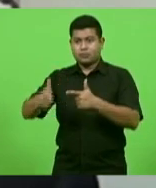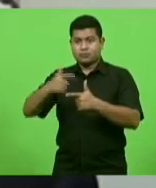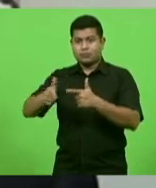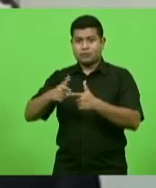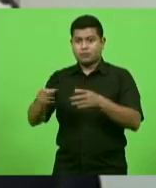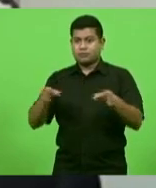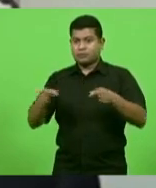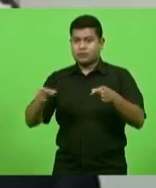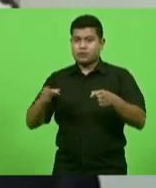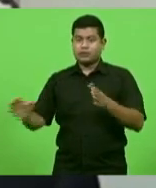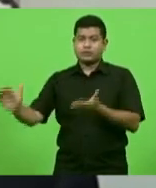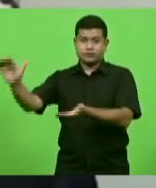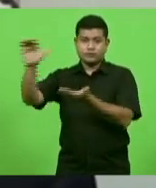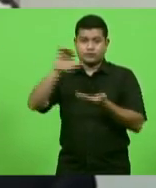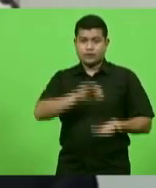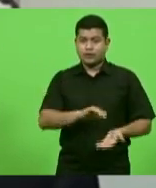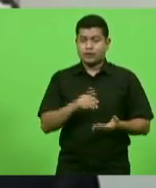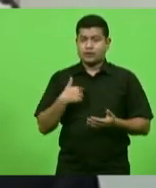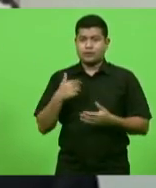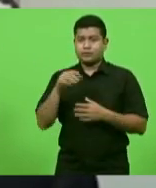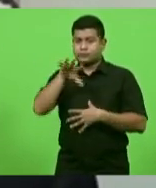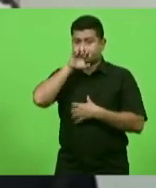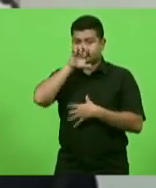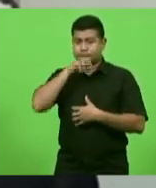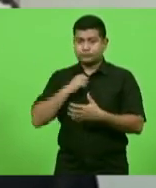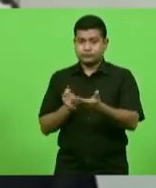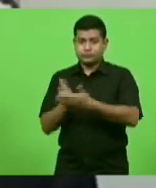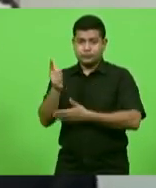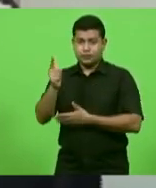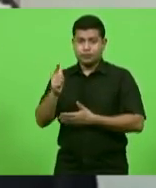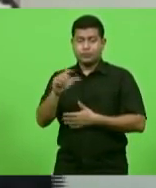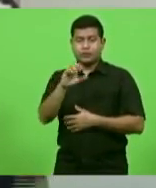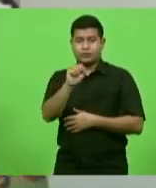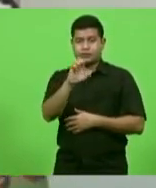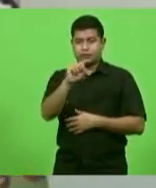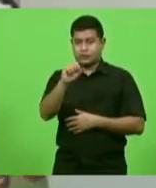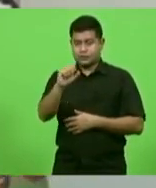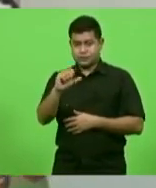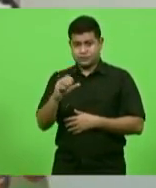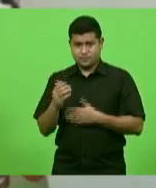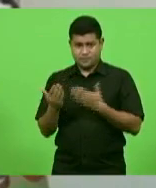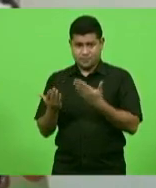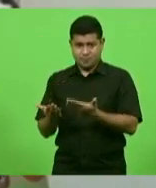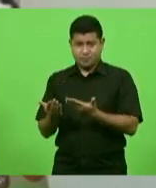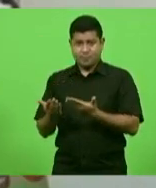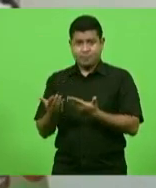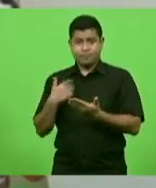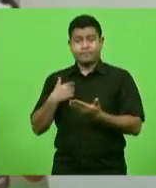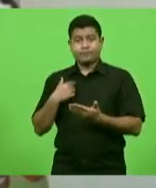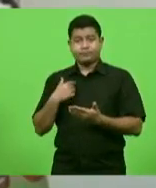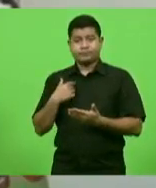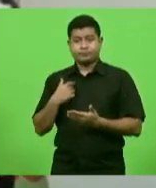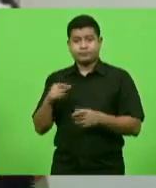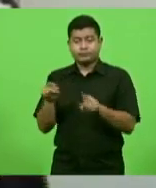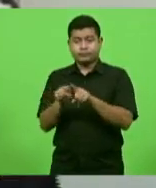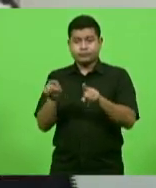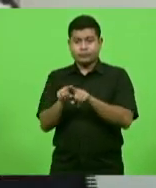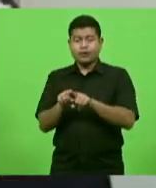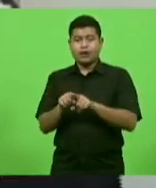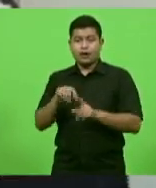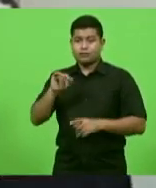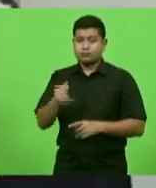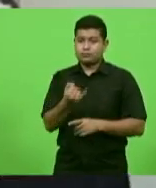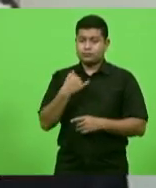no prazo de entrega dos respiradores adquiridos no âmbito da acesso nessa oportunidade também lhe foi informado